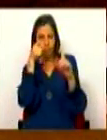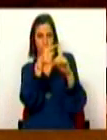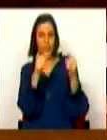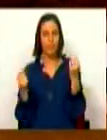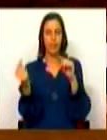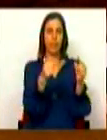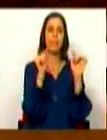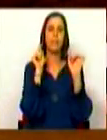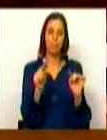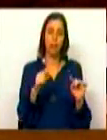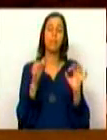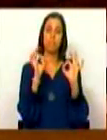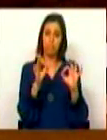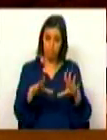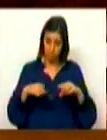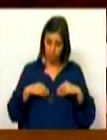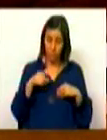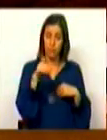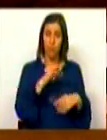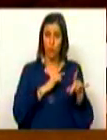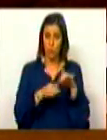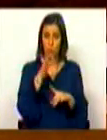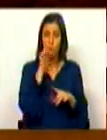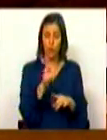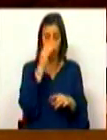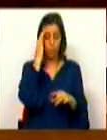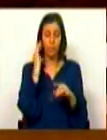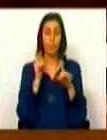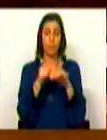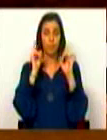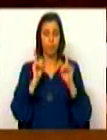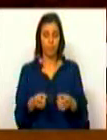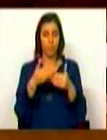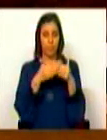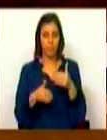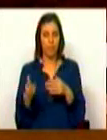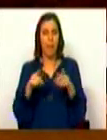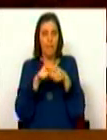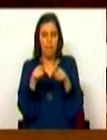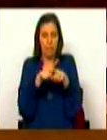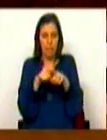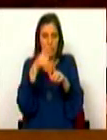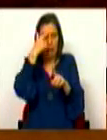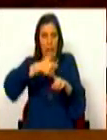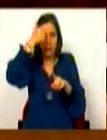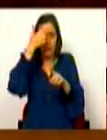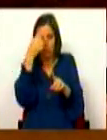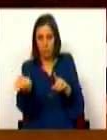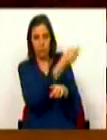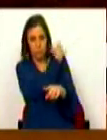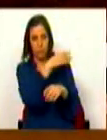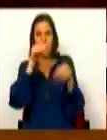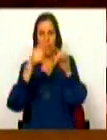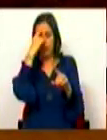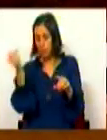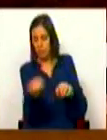este debate. Estão disponíveis, senhores deputados, para pôr a partidarite de lado, esquecer as eleições e